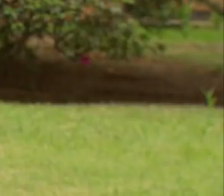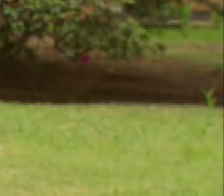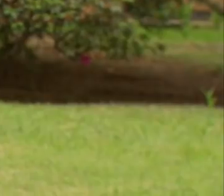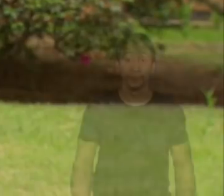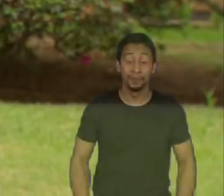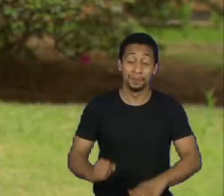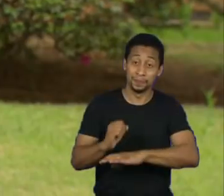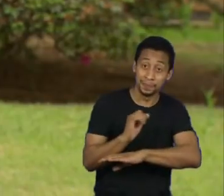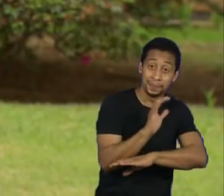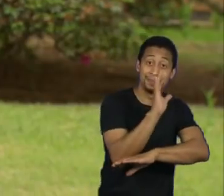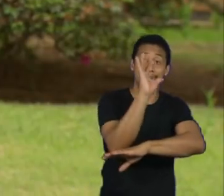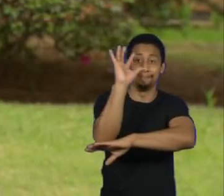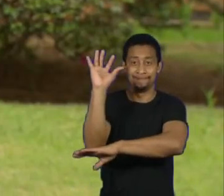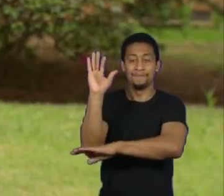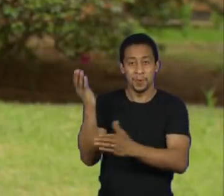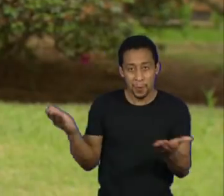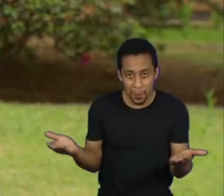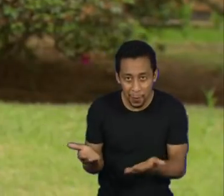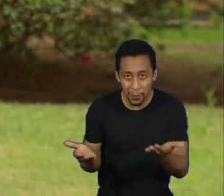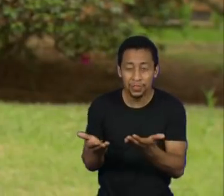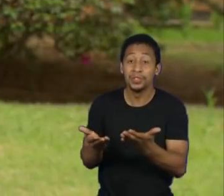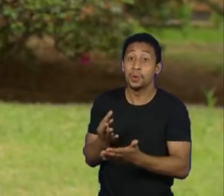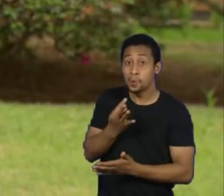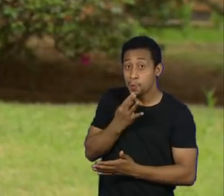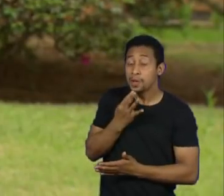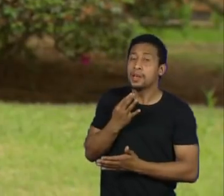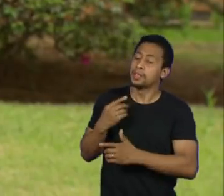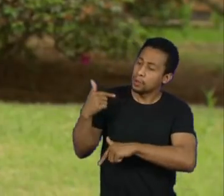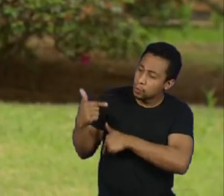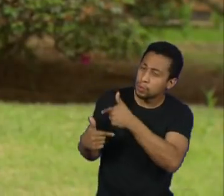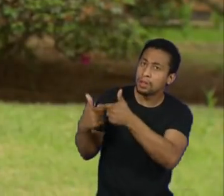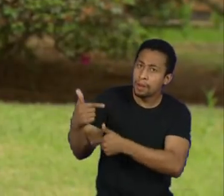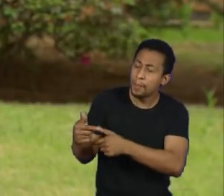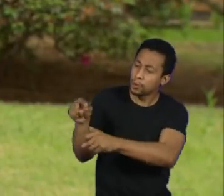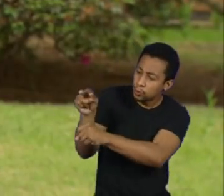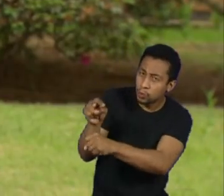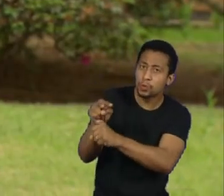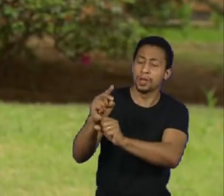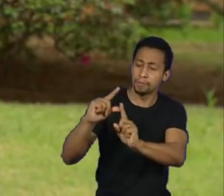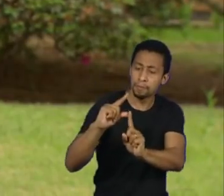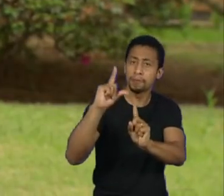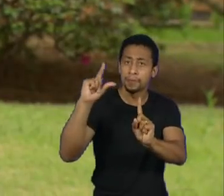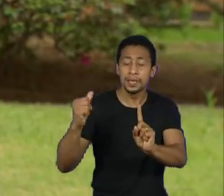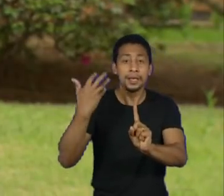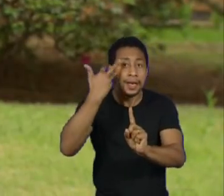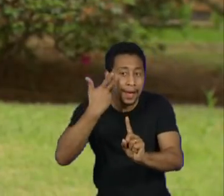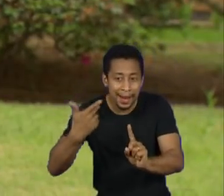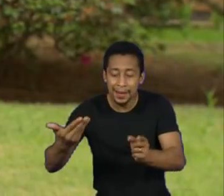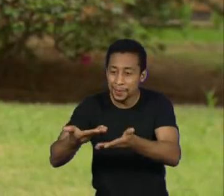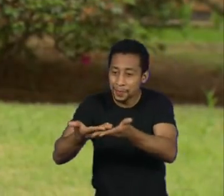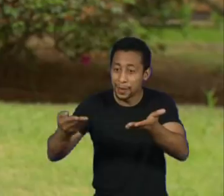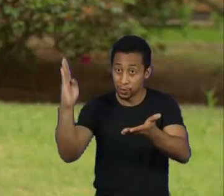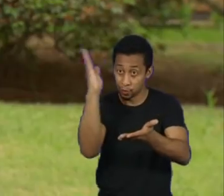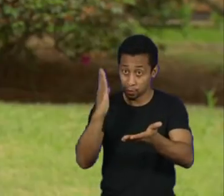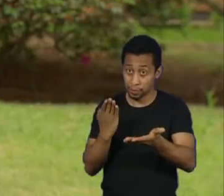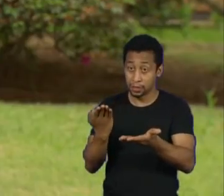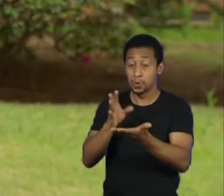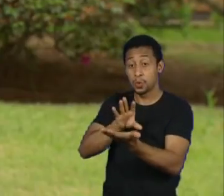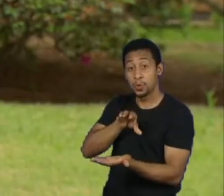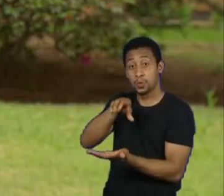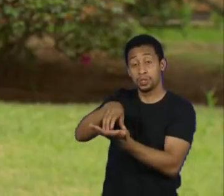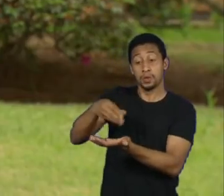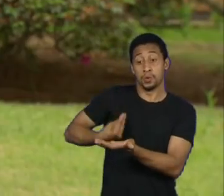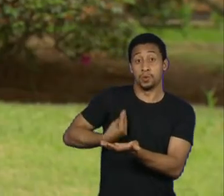No Repórter Eco de hoje, conheça a importância do trabalho de preservação de plantas e animais nativos feito pelo Centro